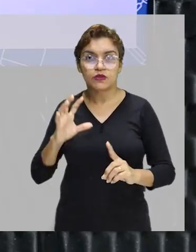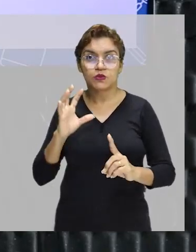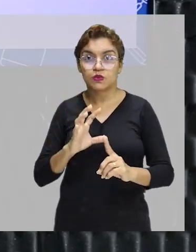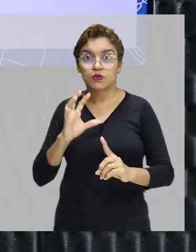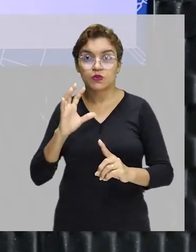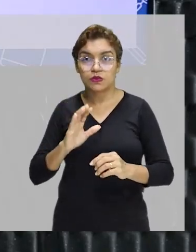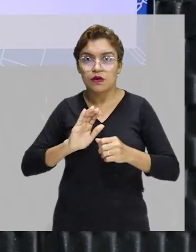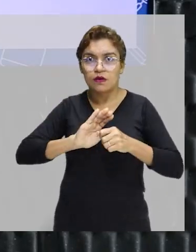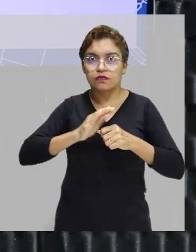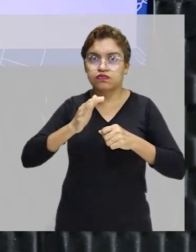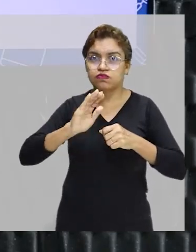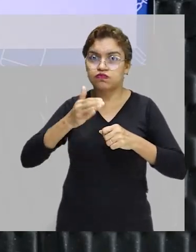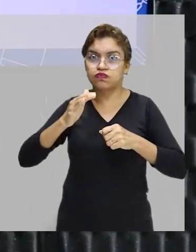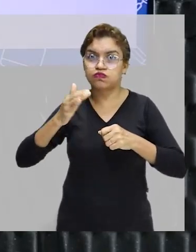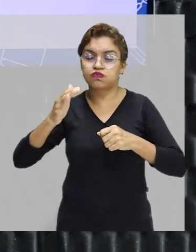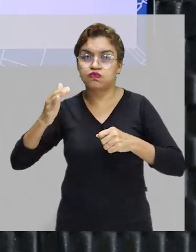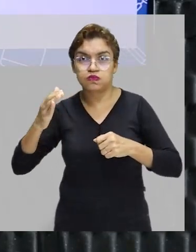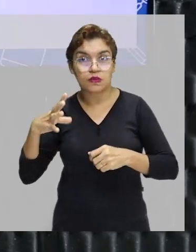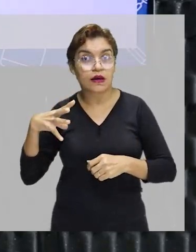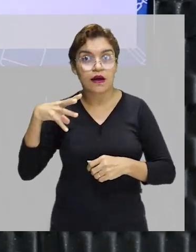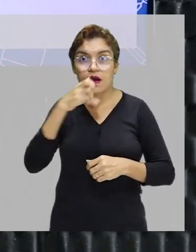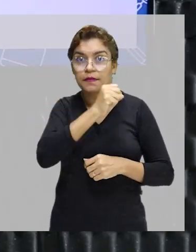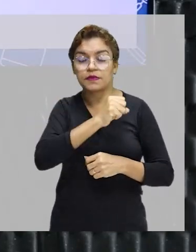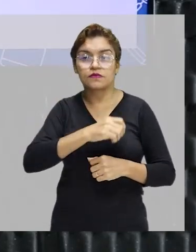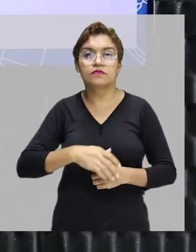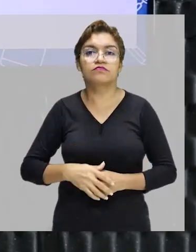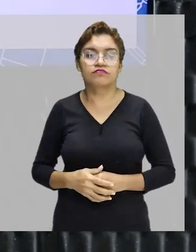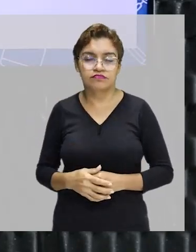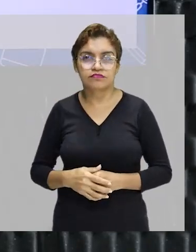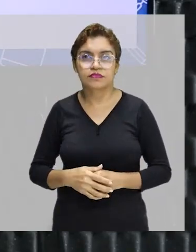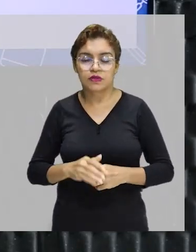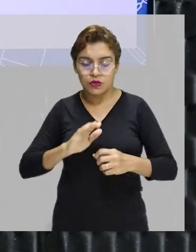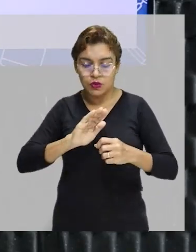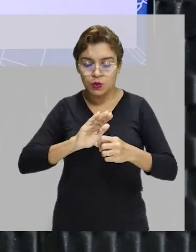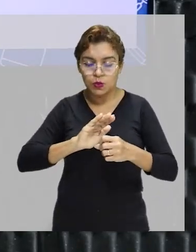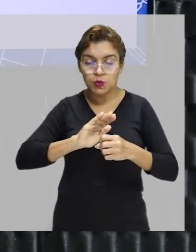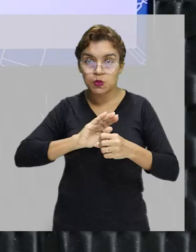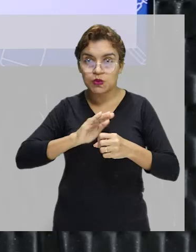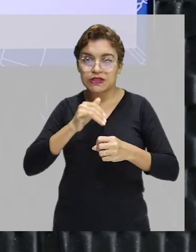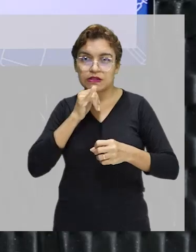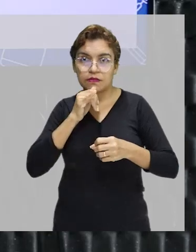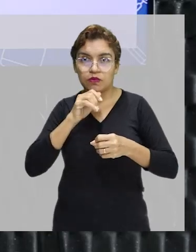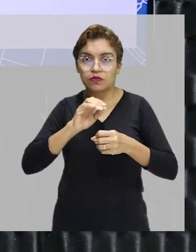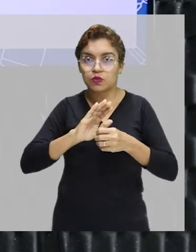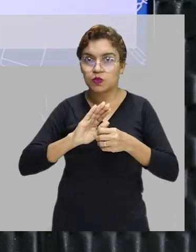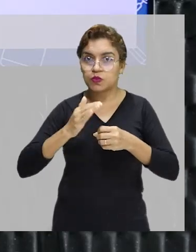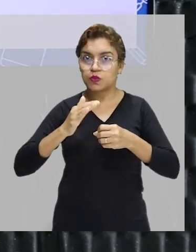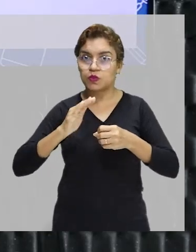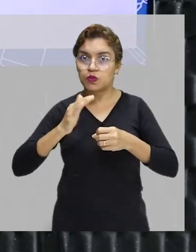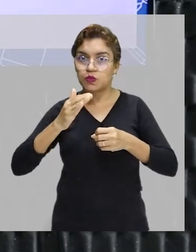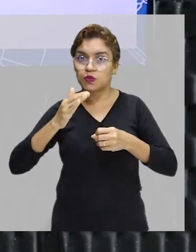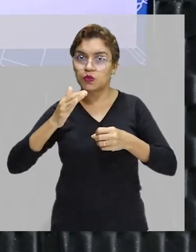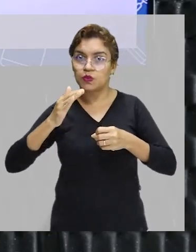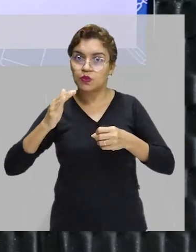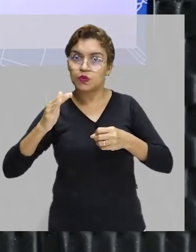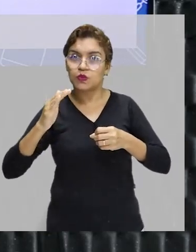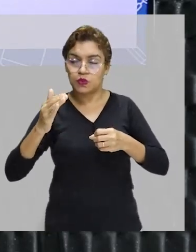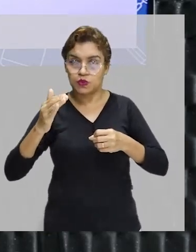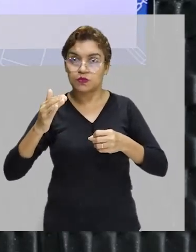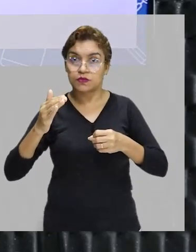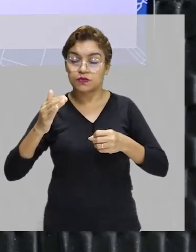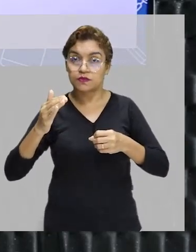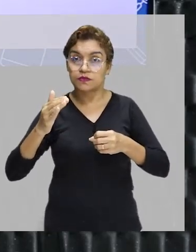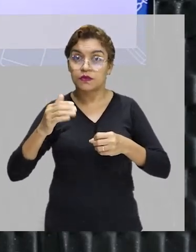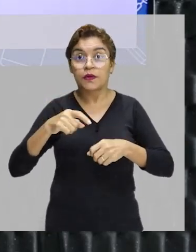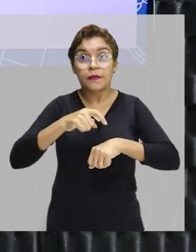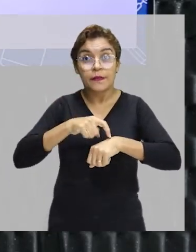deem saltos, ou seja, eles vão passar de um nível interno para um mais externo. Quando